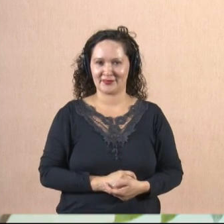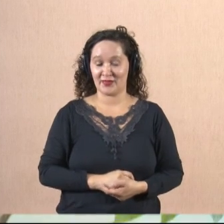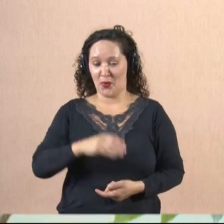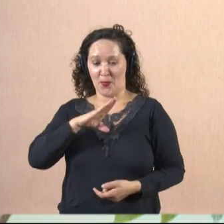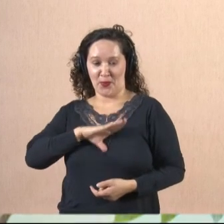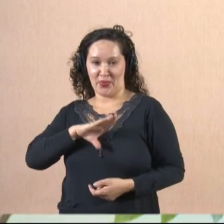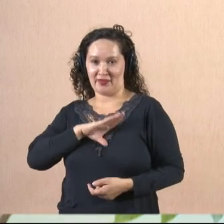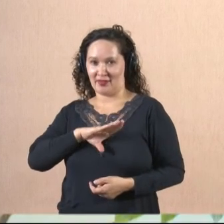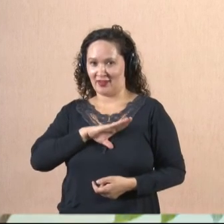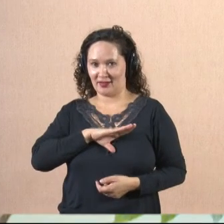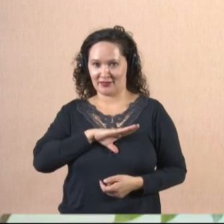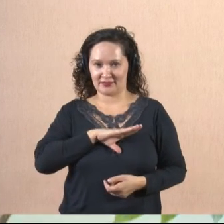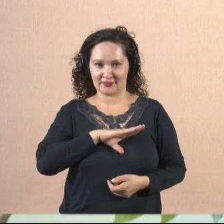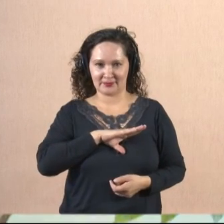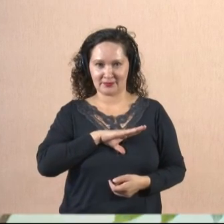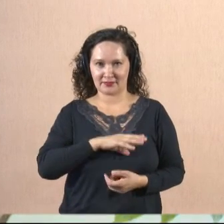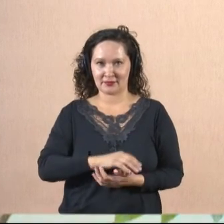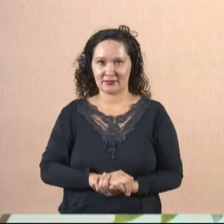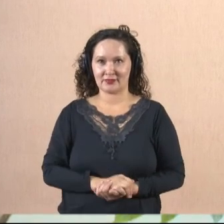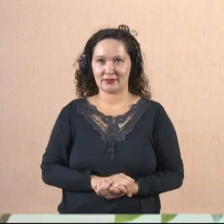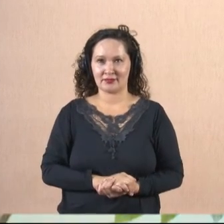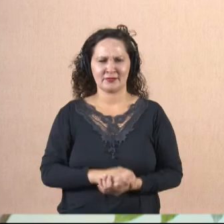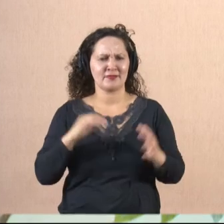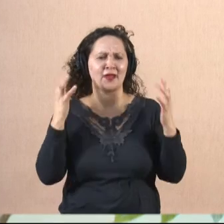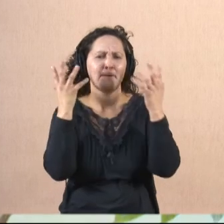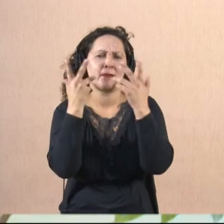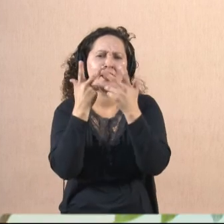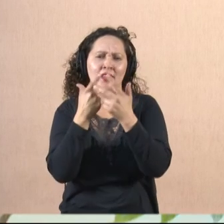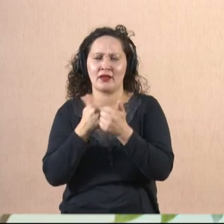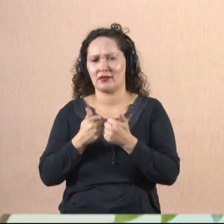o português é beleza